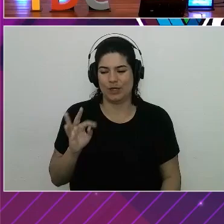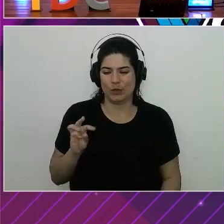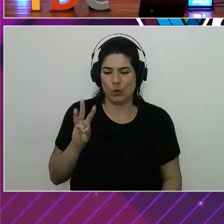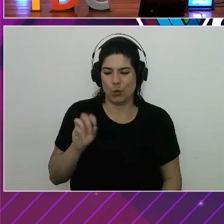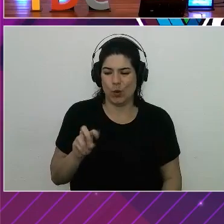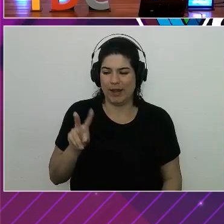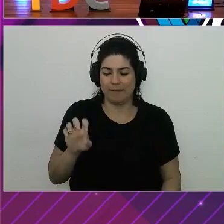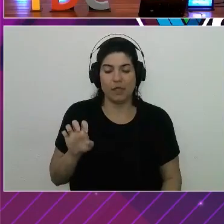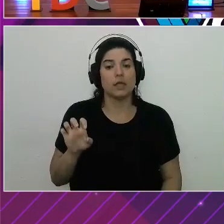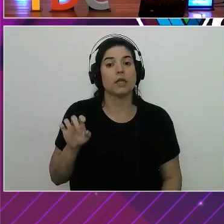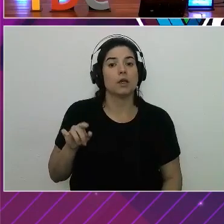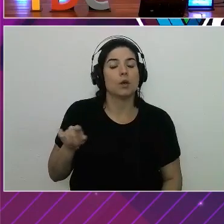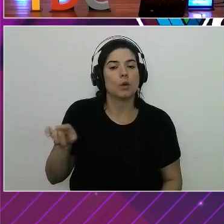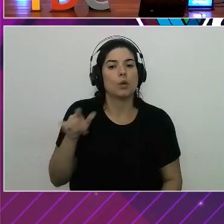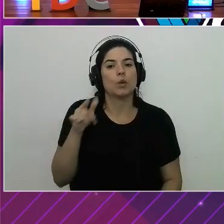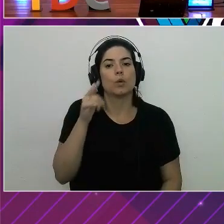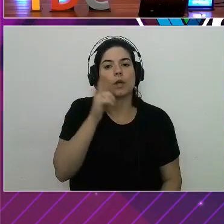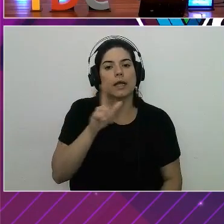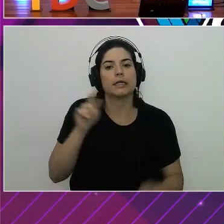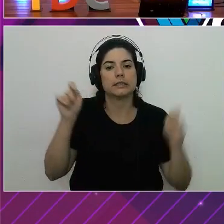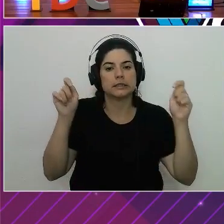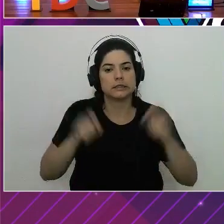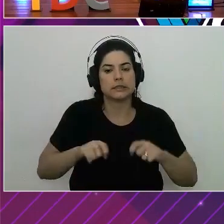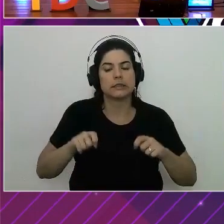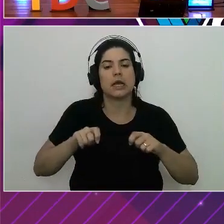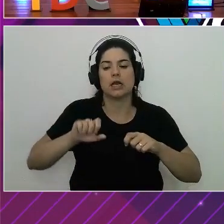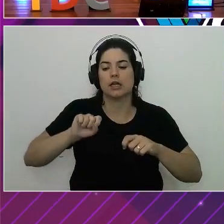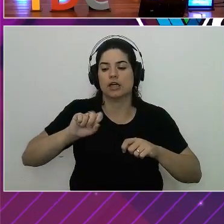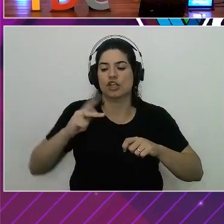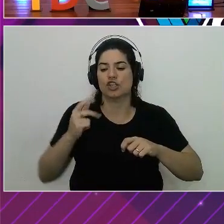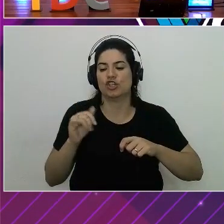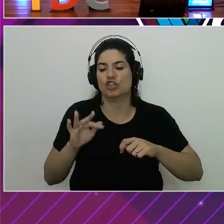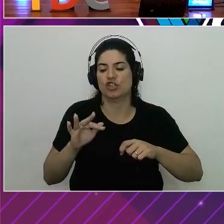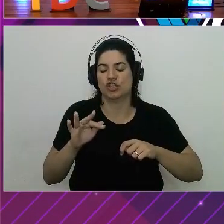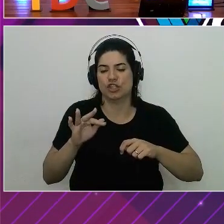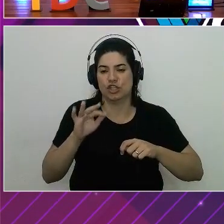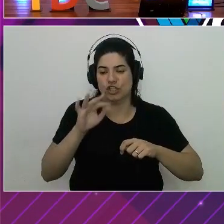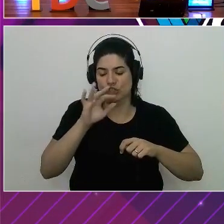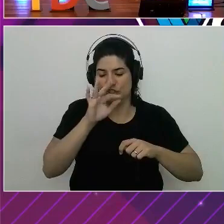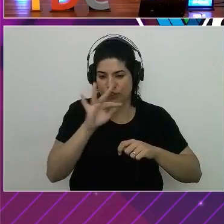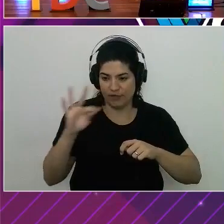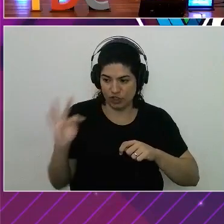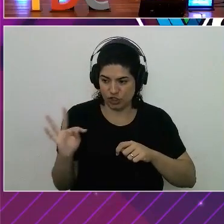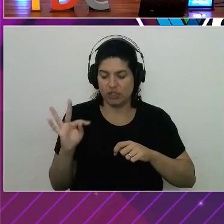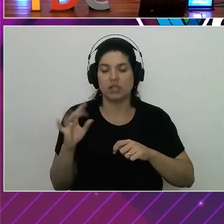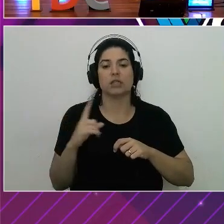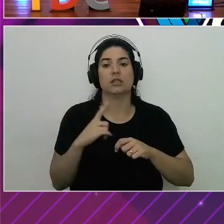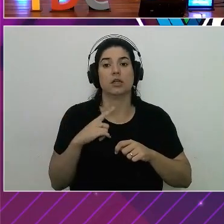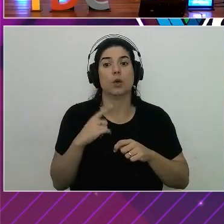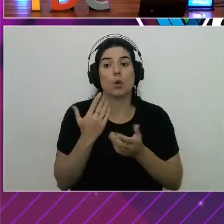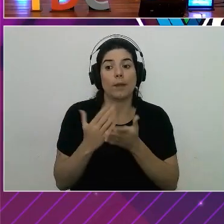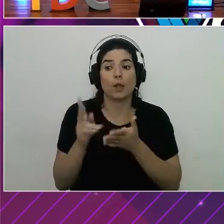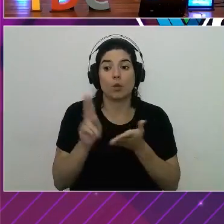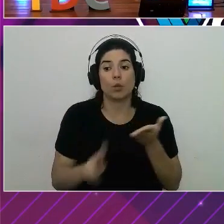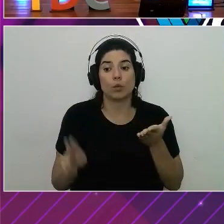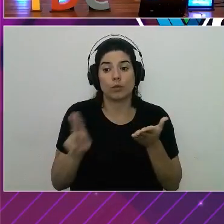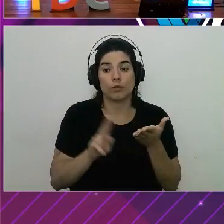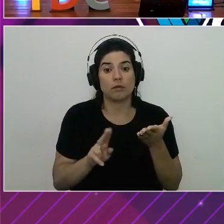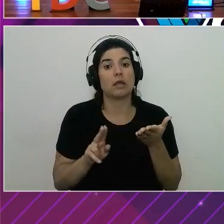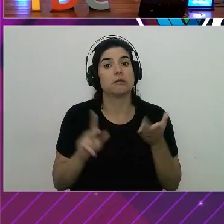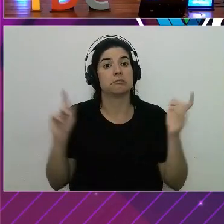rodavam tudo em Aurora e Redshift e parte das coisas em BigQuery. E usando o HeatWave, a gente conseguiu acelerar